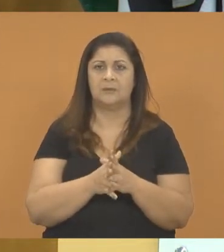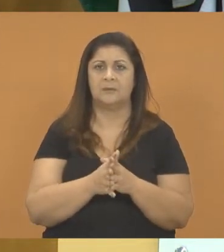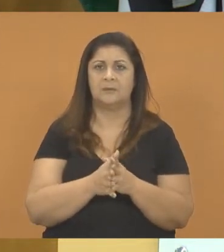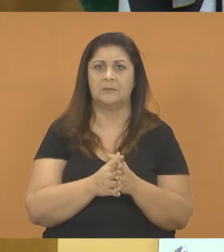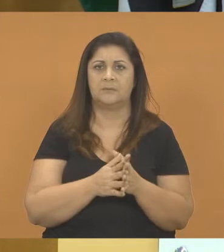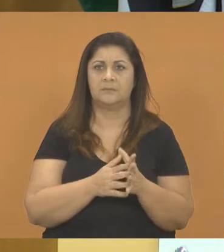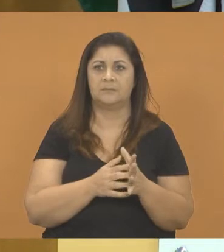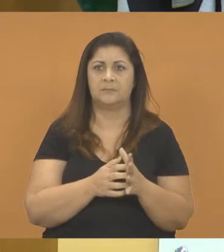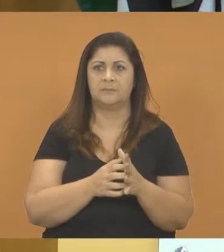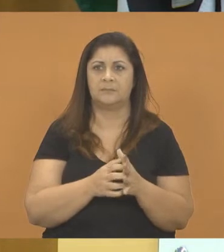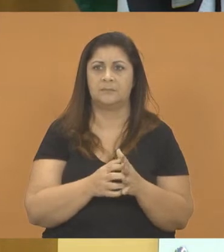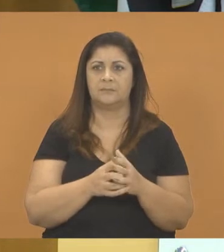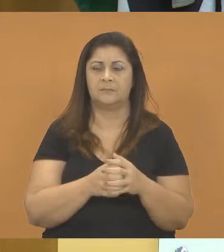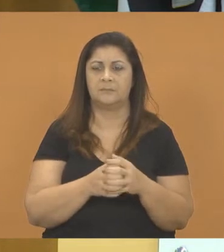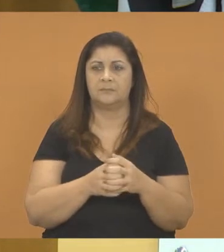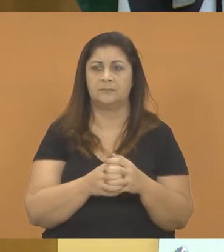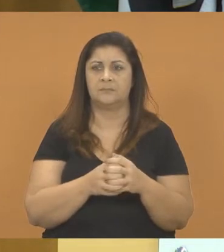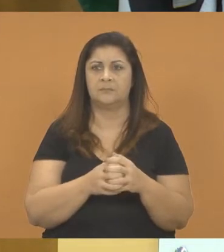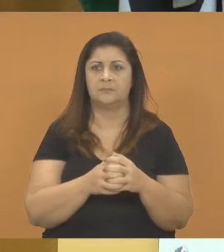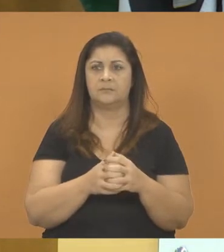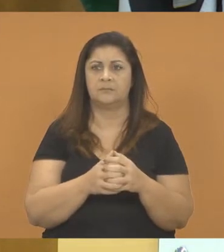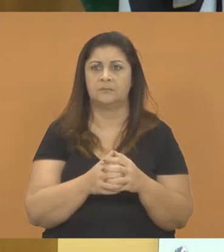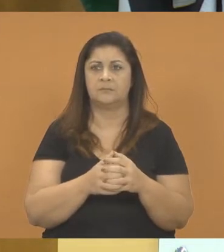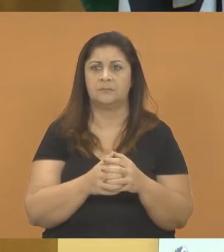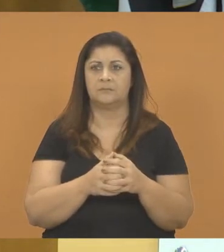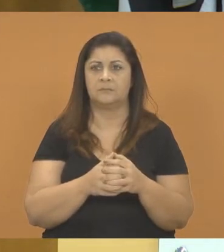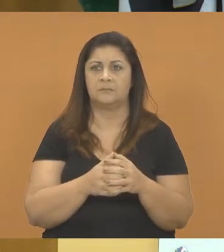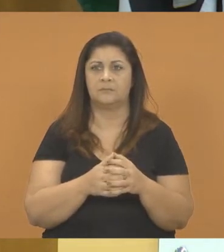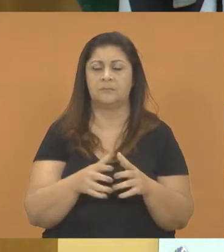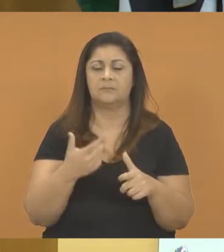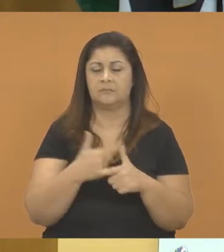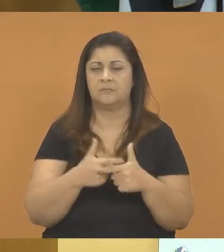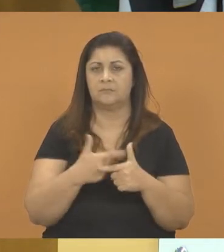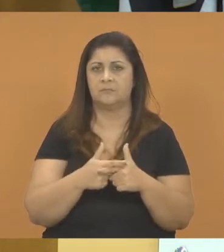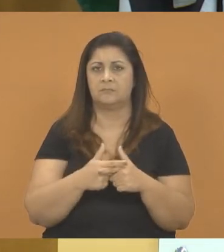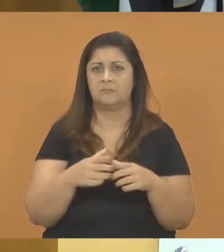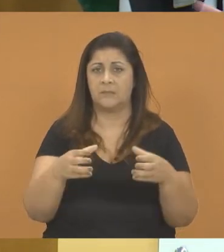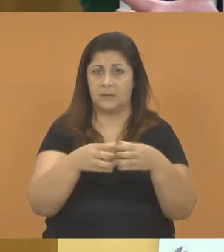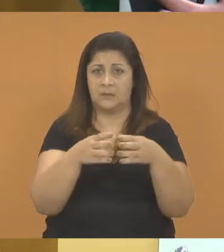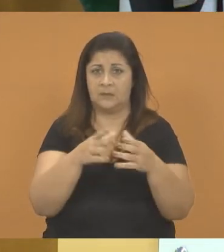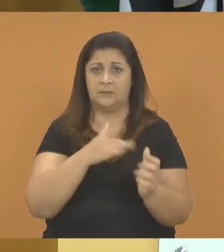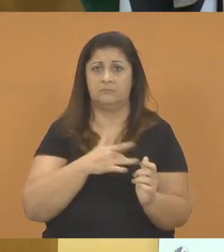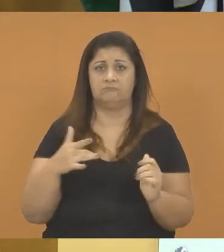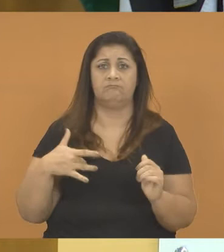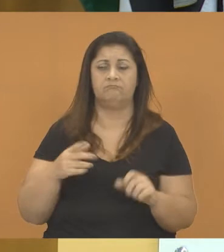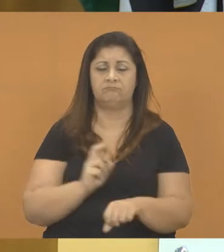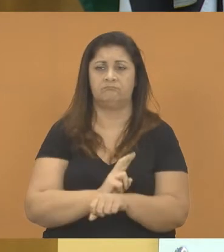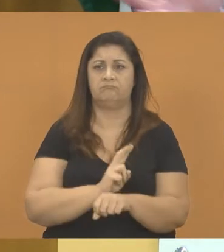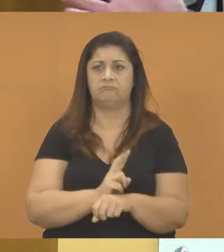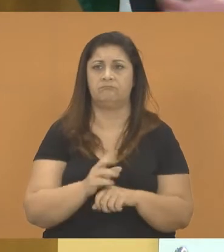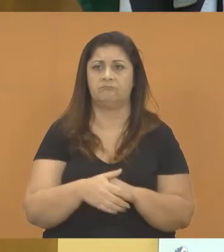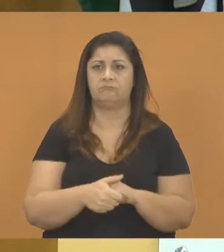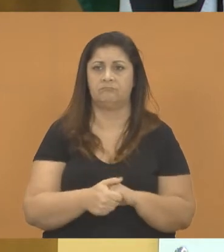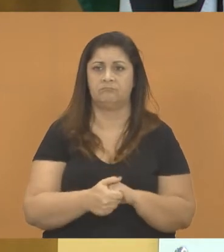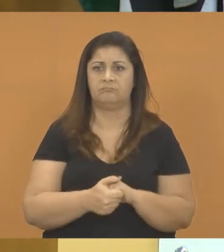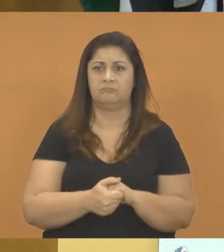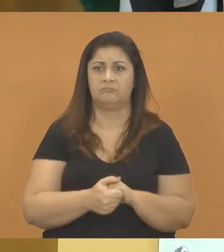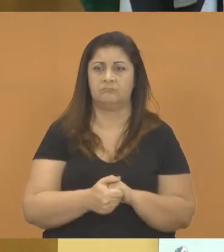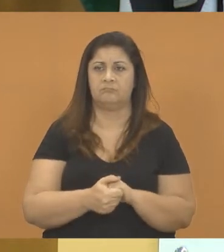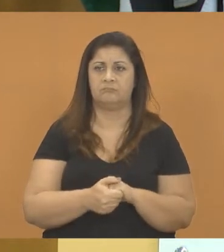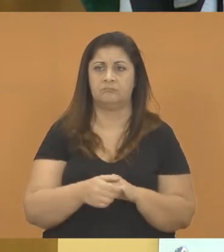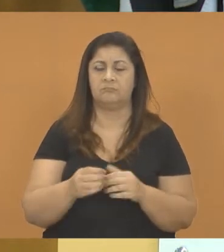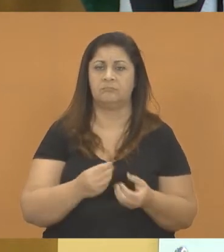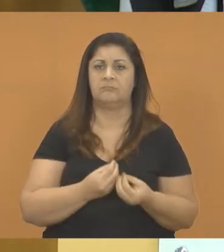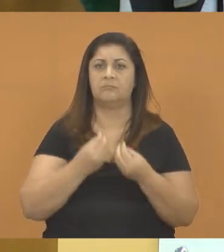pela pela pluna pela secretaria de saúde que ficará acertado de repassar o